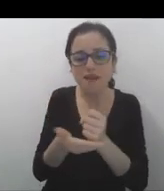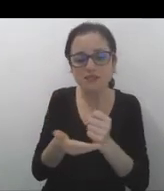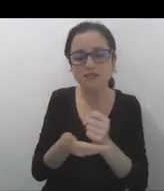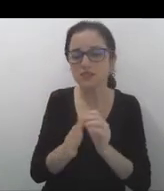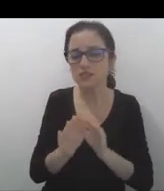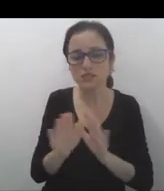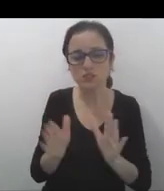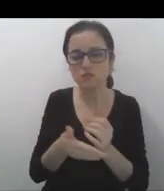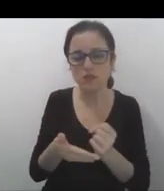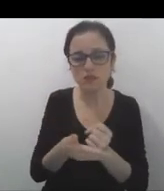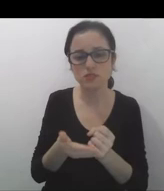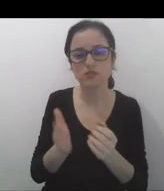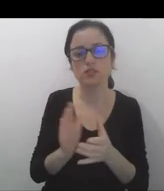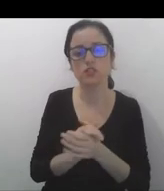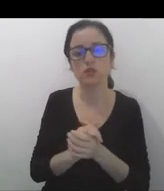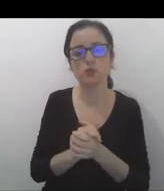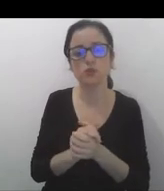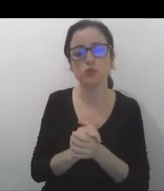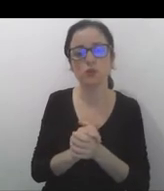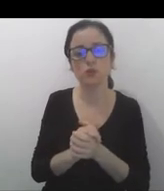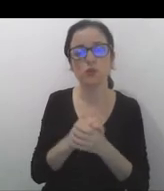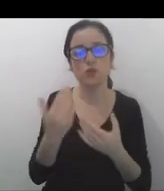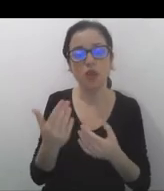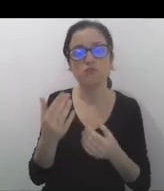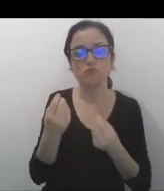vamos dizer assim, que dava um suporte,